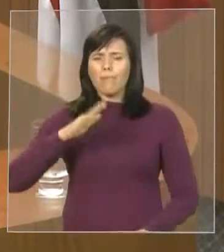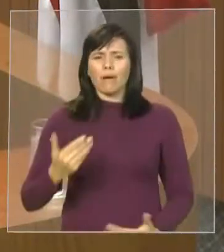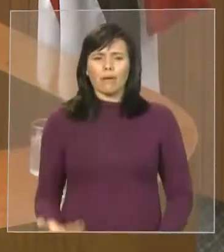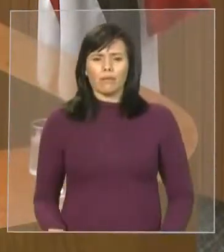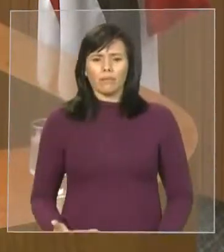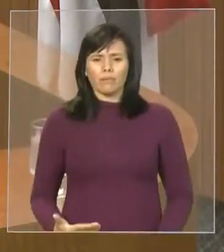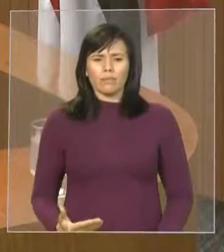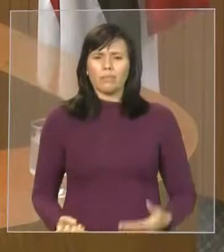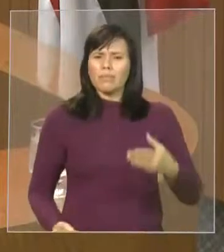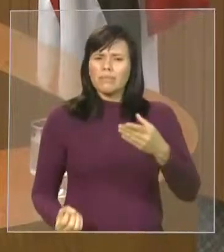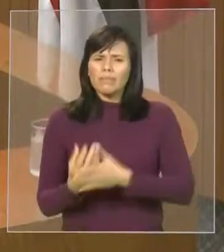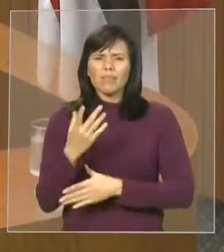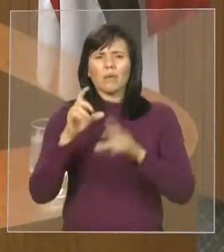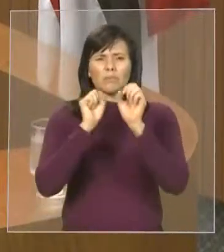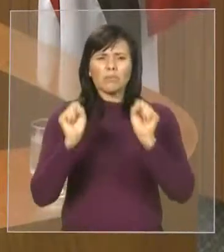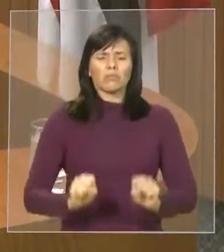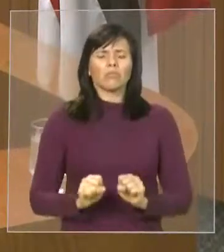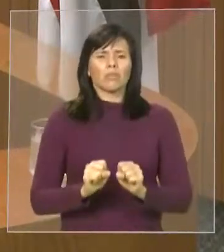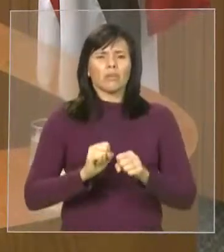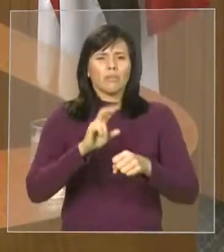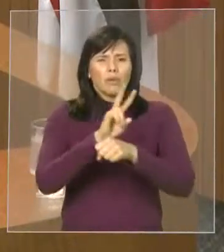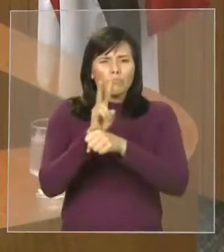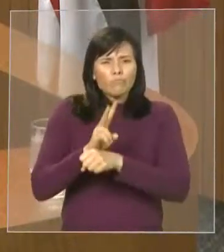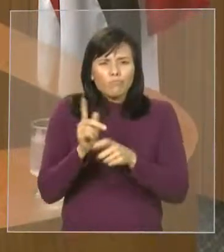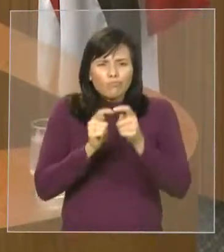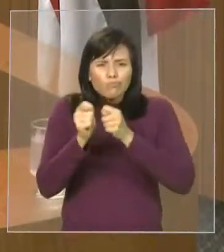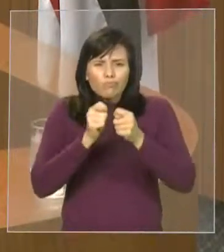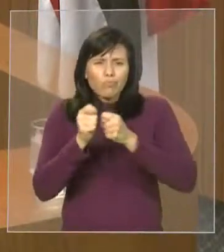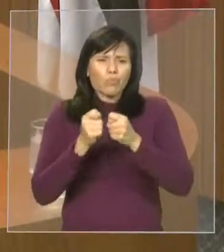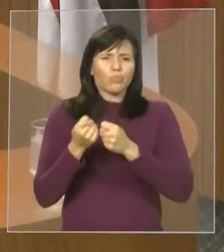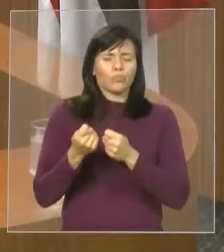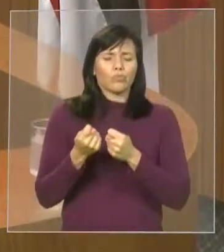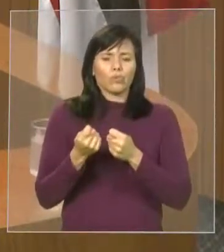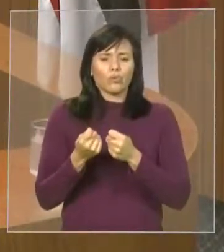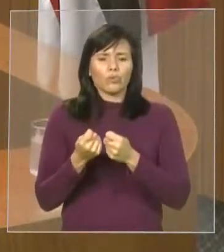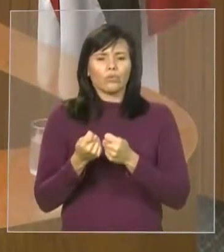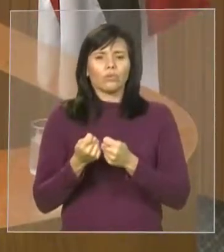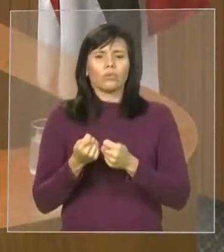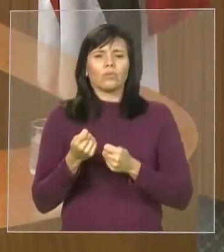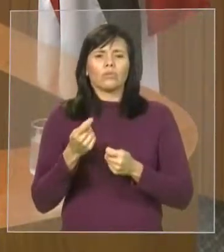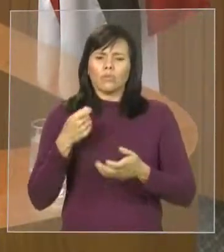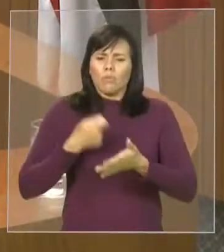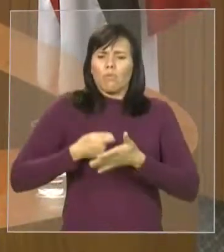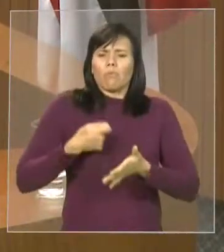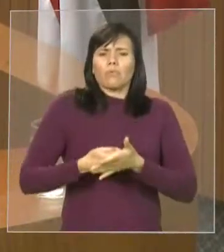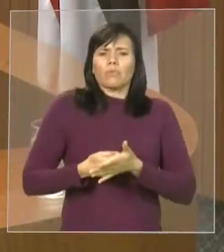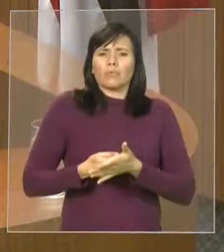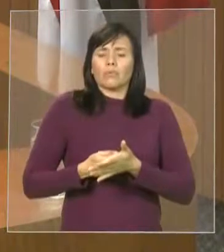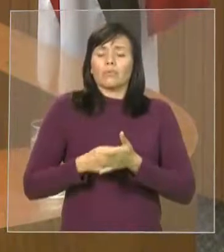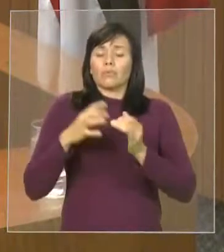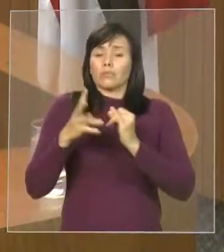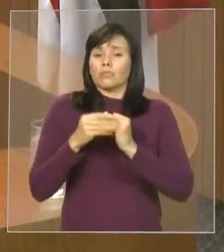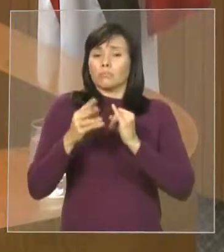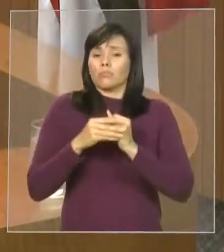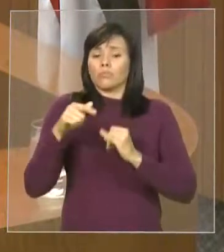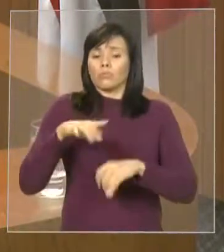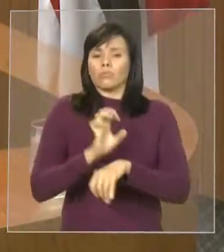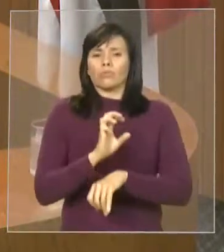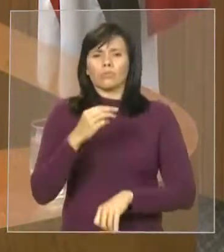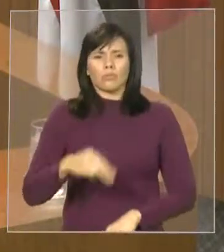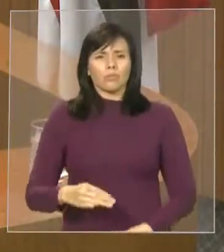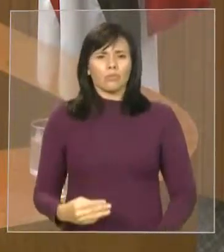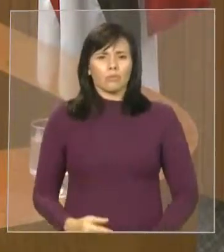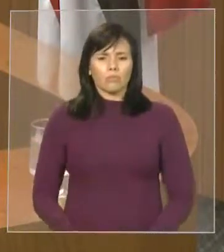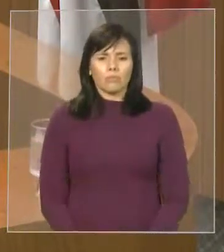modernização que tem nome, que é exatamente aumentar o sistema de cobrança de impostos no Maranhão, e aqui quem está falando não